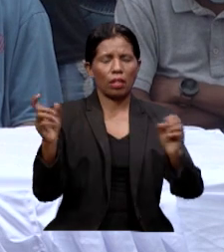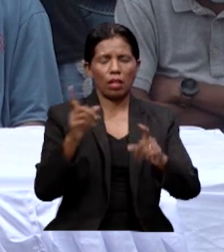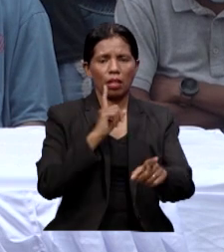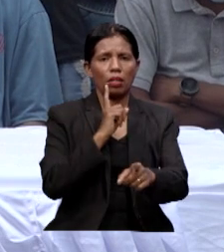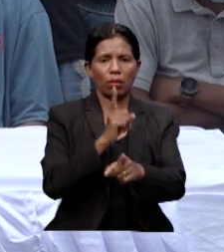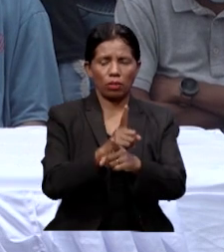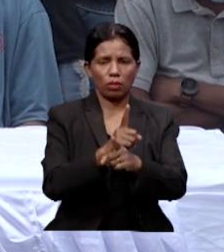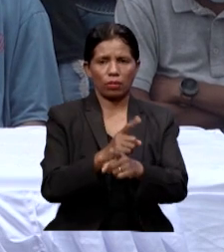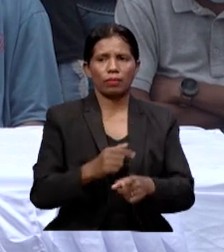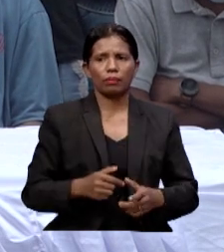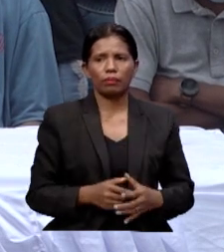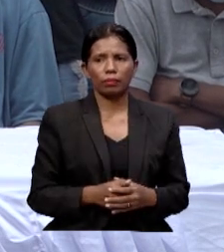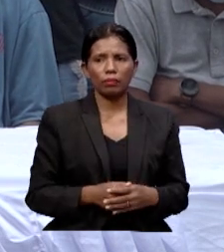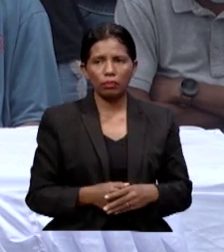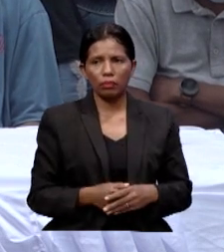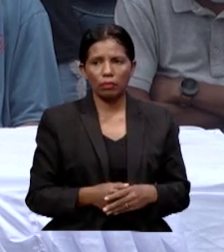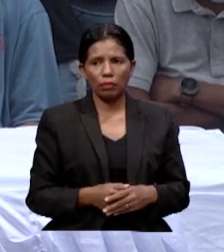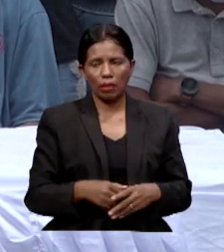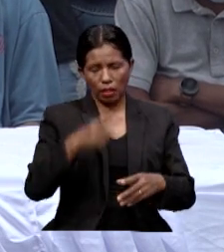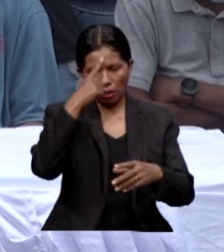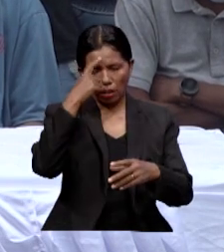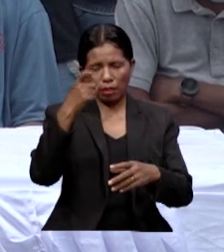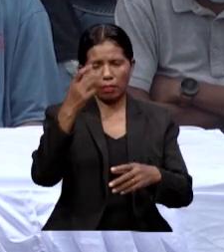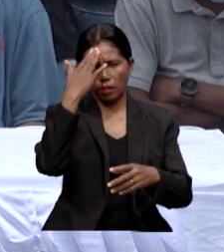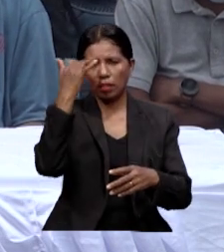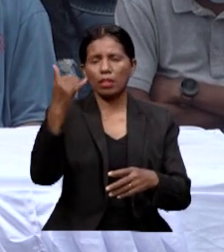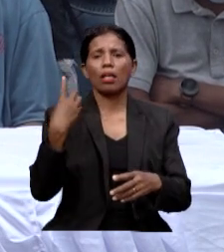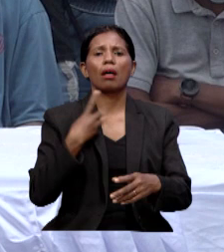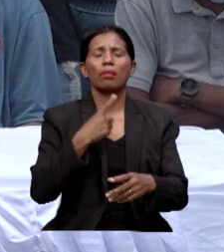la netru. Razão tambasa ami dehang nune.